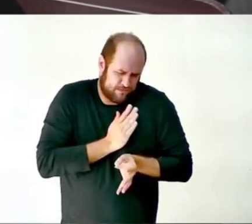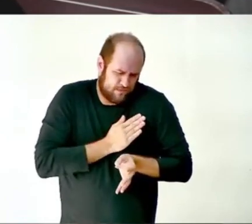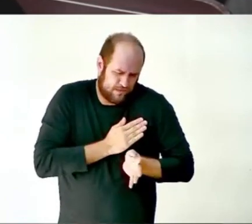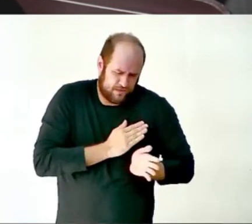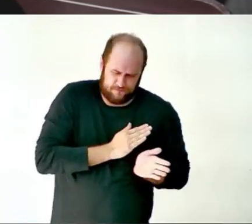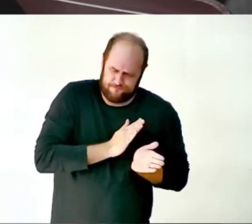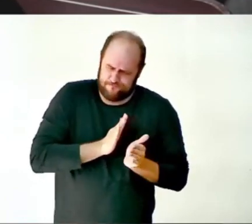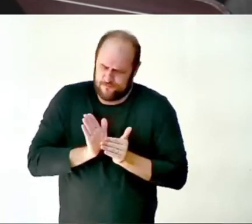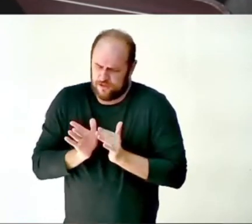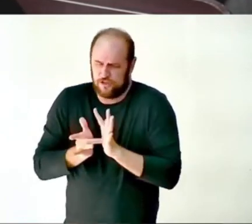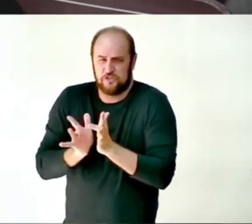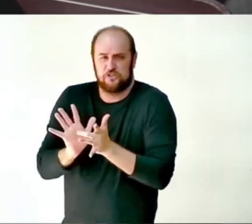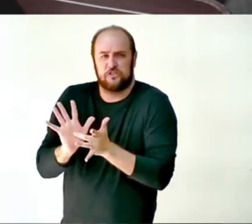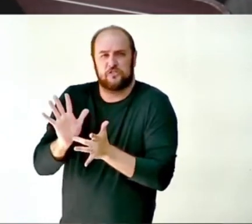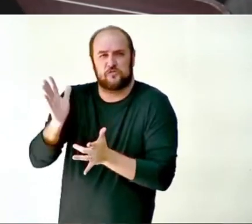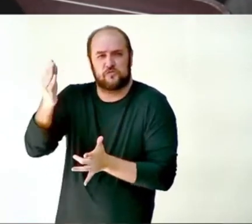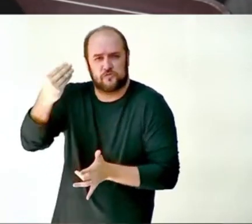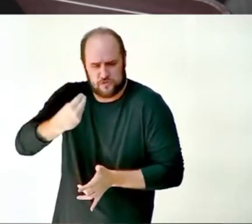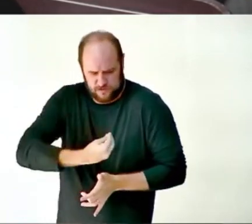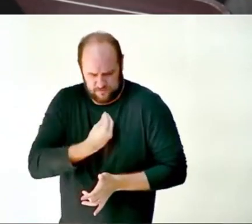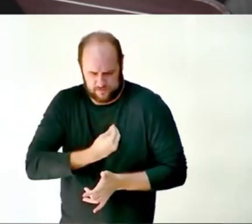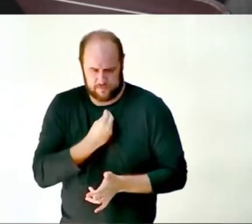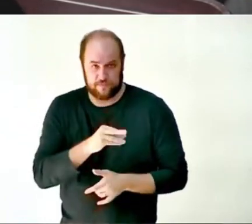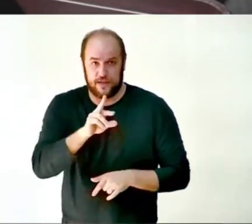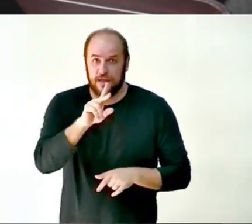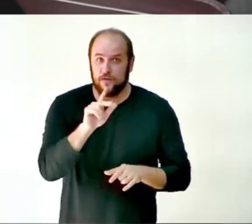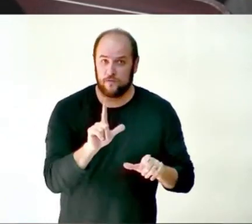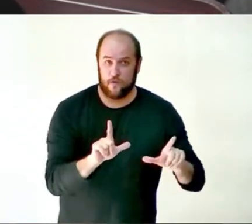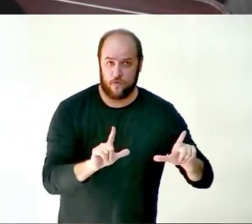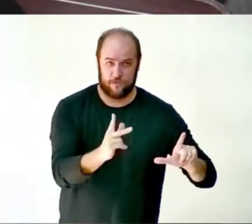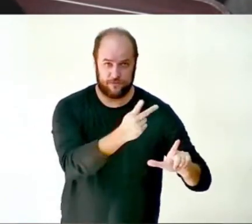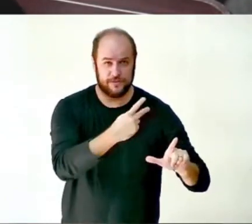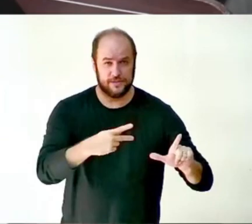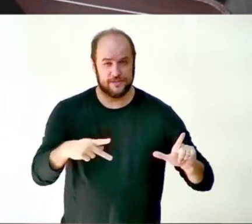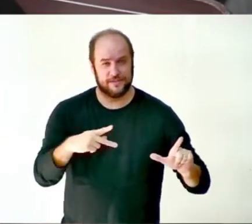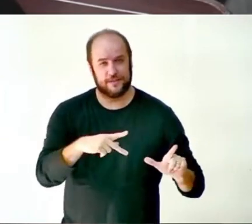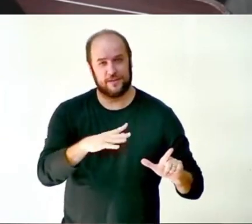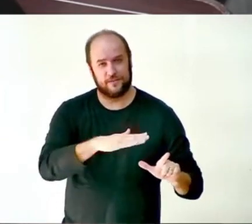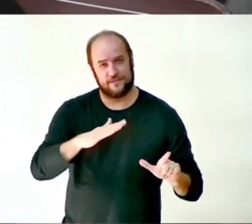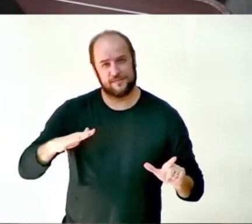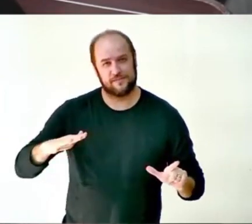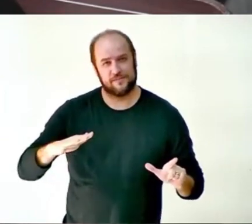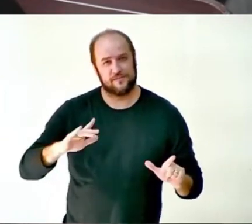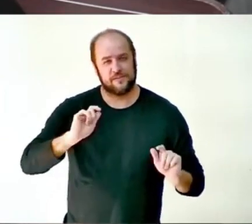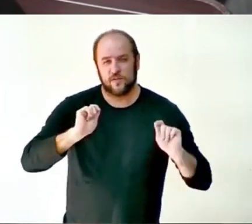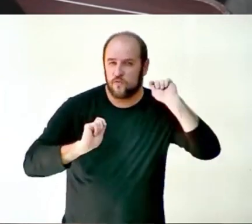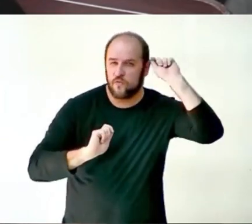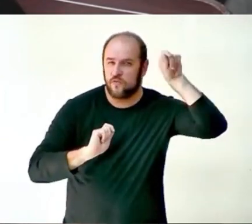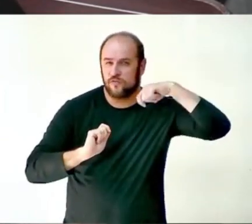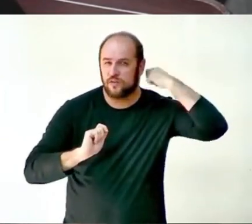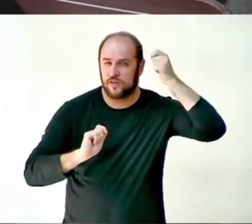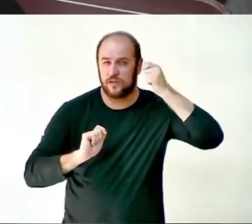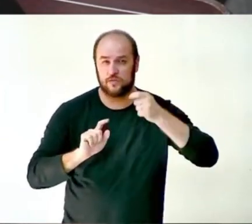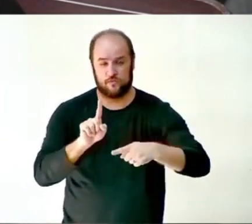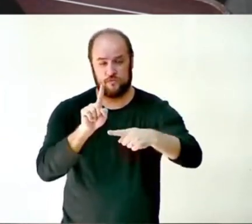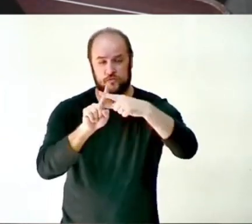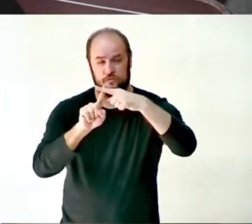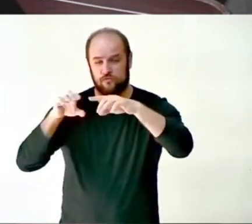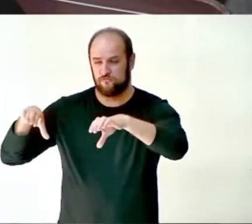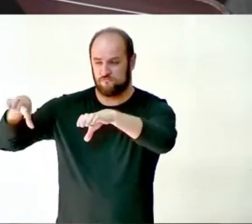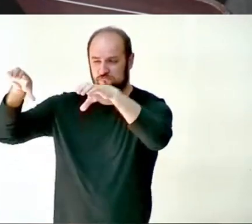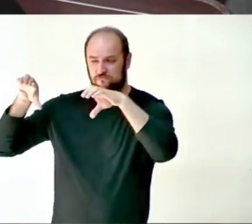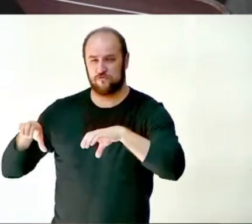cheio de Cristo. Como as crianças desenharam, o Cordeiro Santo, a cruz de Cristo, o trono